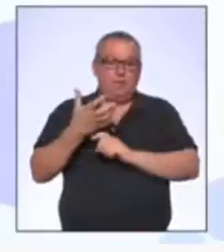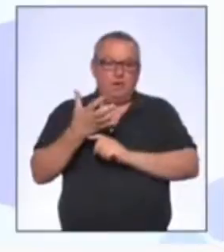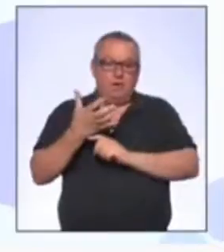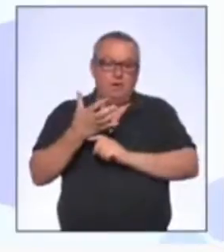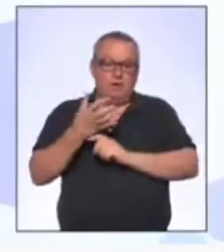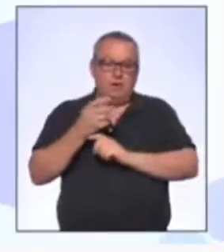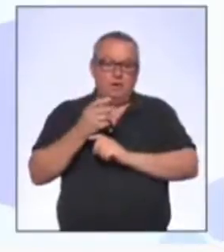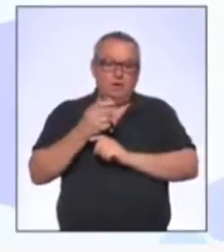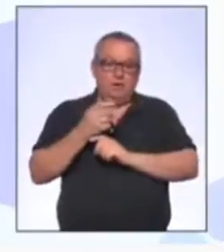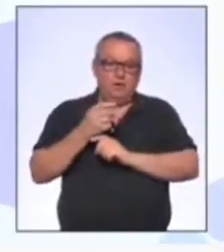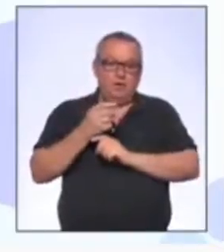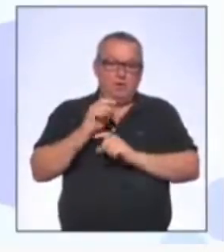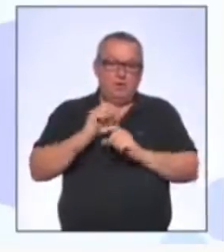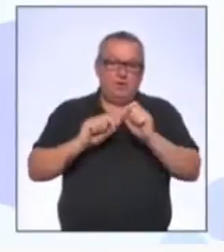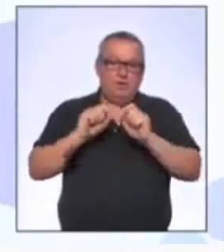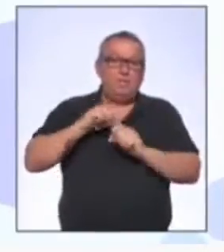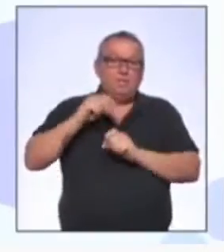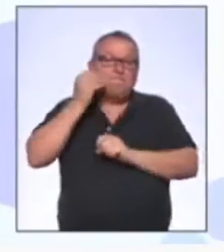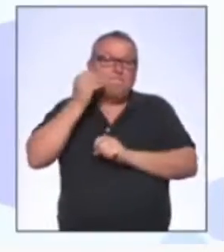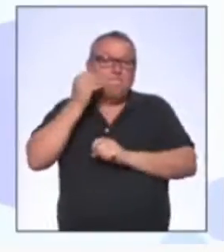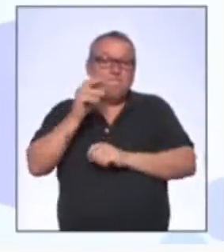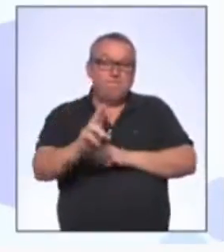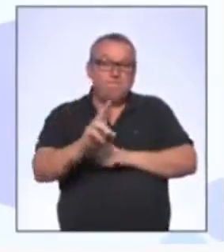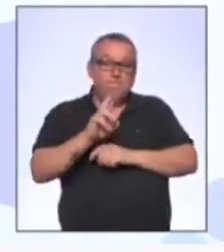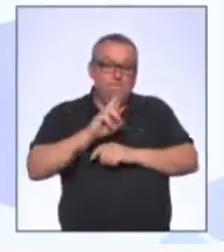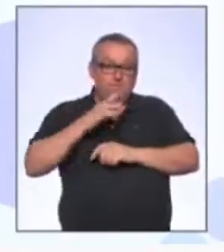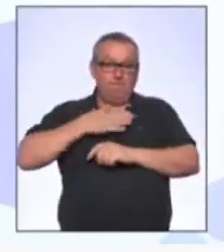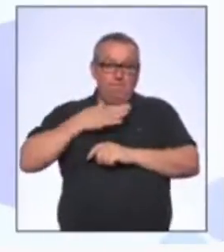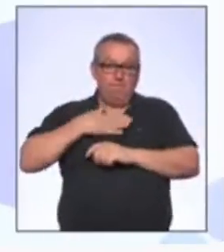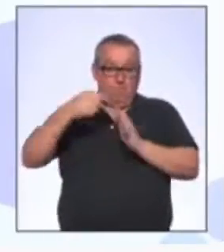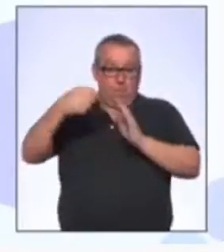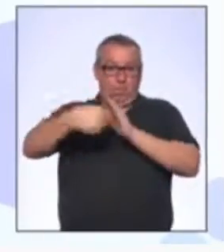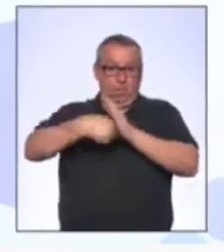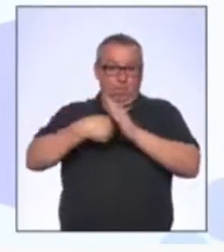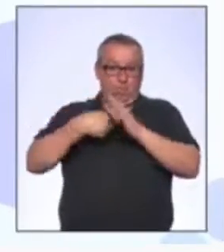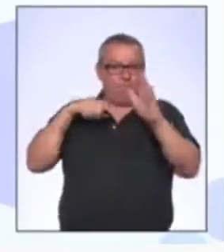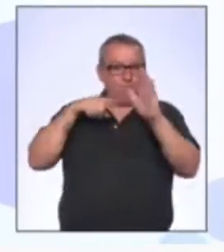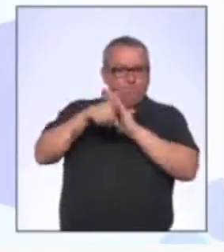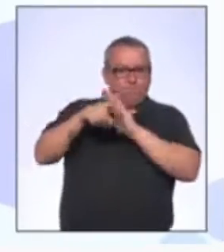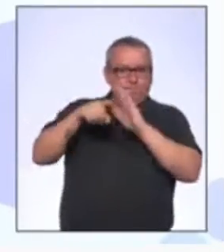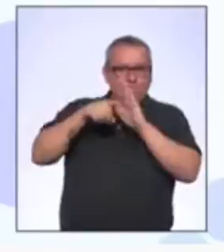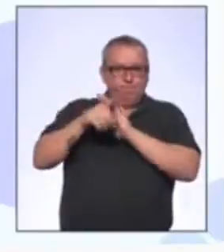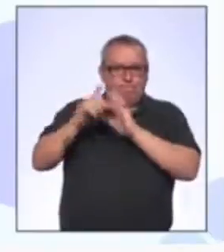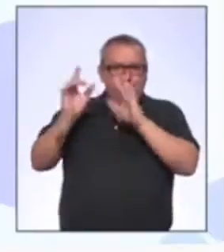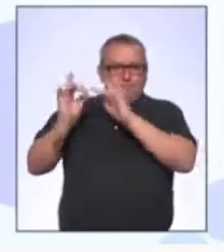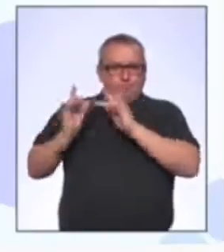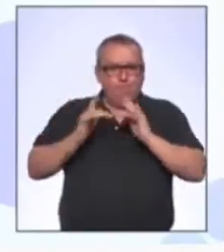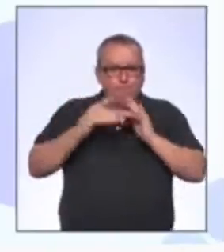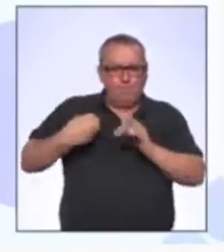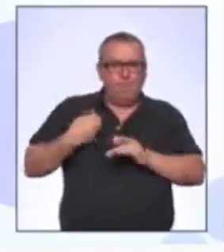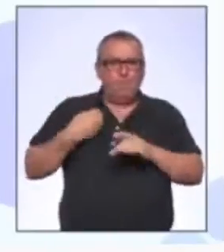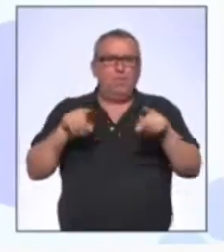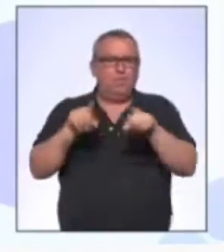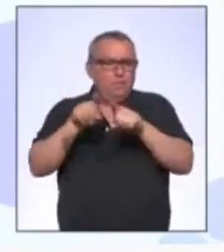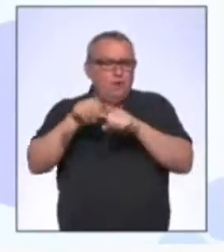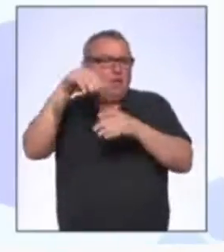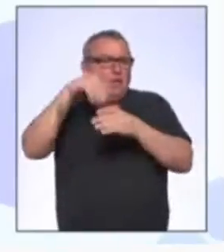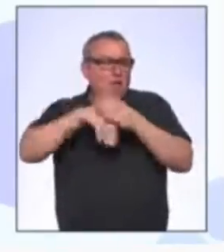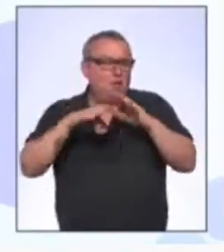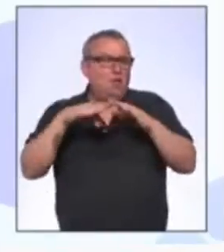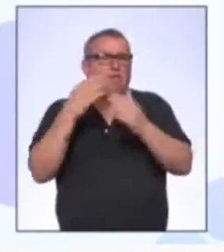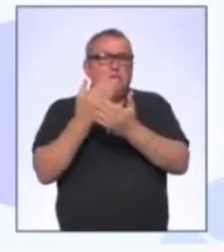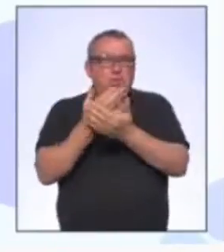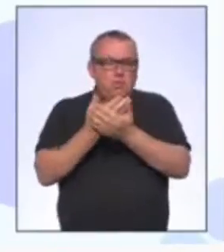que a tentar responder à minha pergunta relacione com a vivência de vocês inclusive na escola